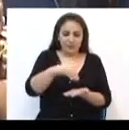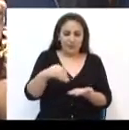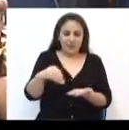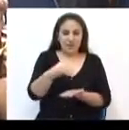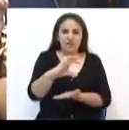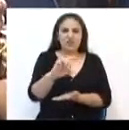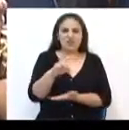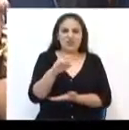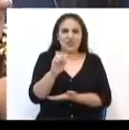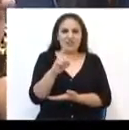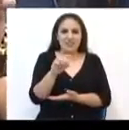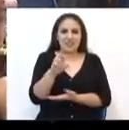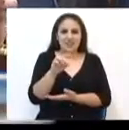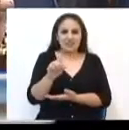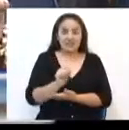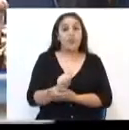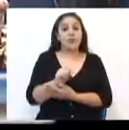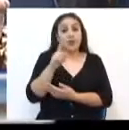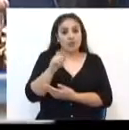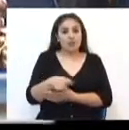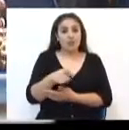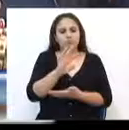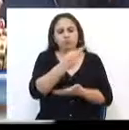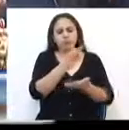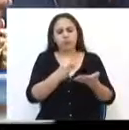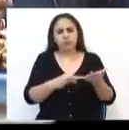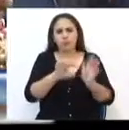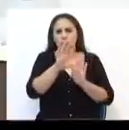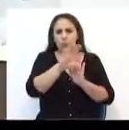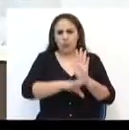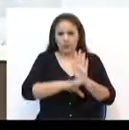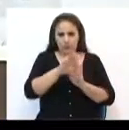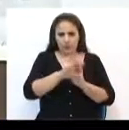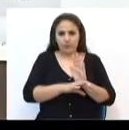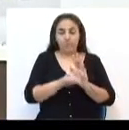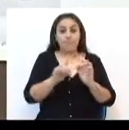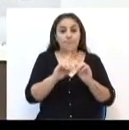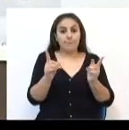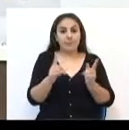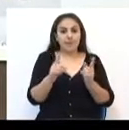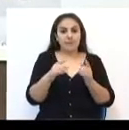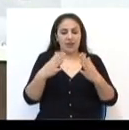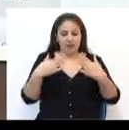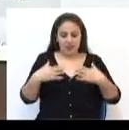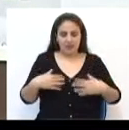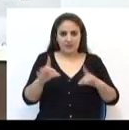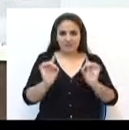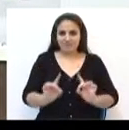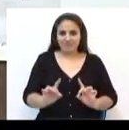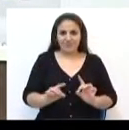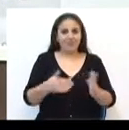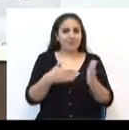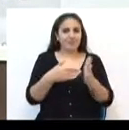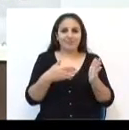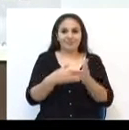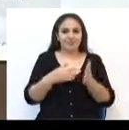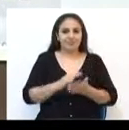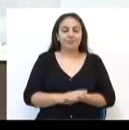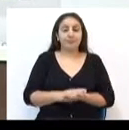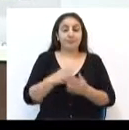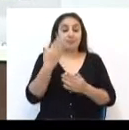que a deficiência física não lhe impediu de conquistar sonhos. Amigo do vereador Eduardo Pelicioli,